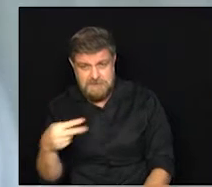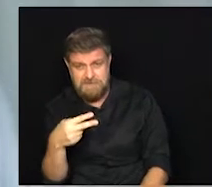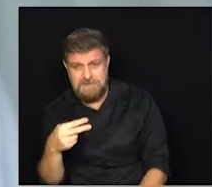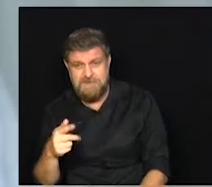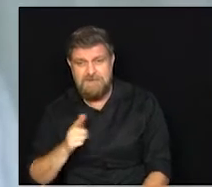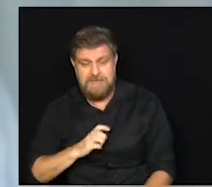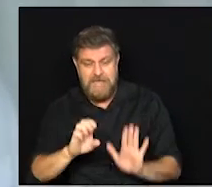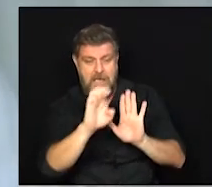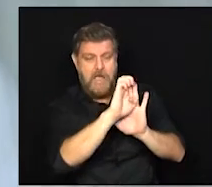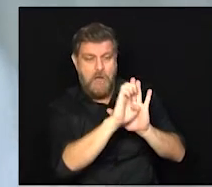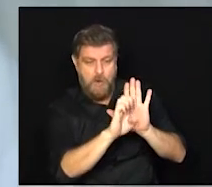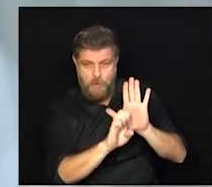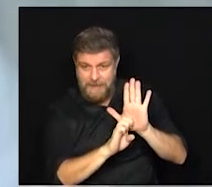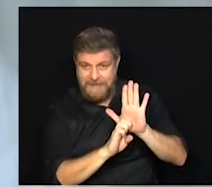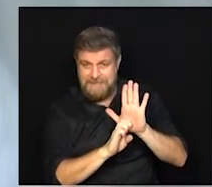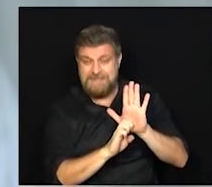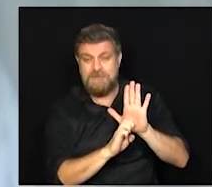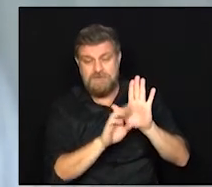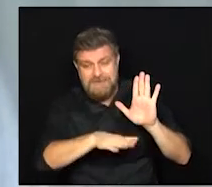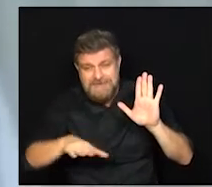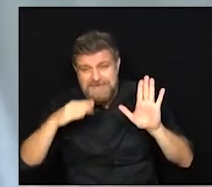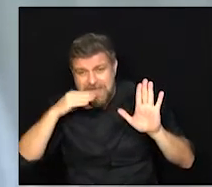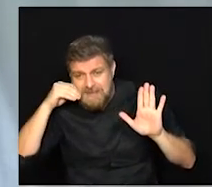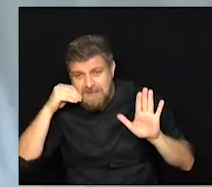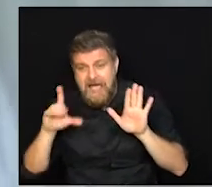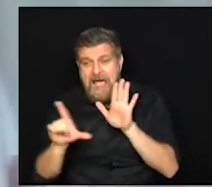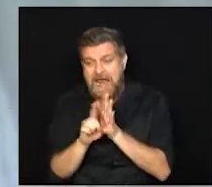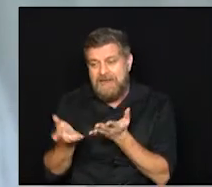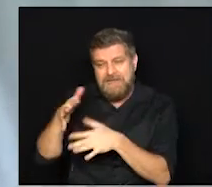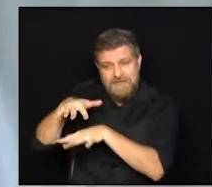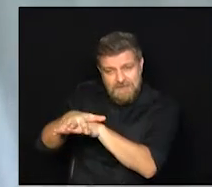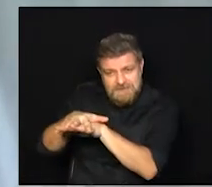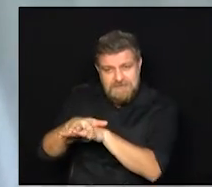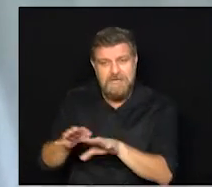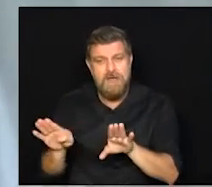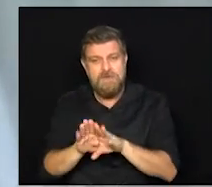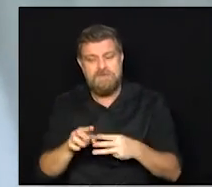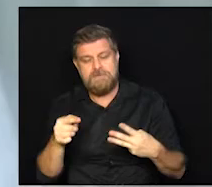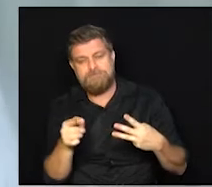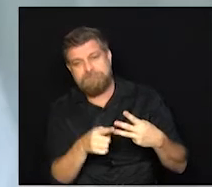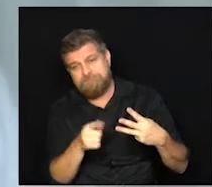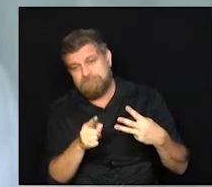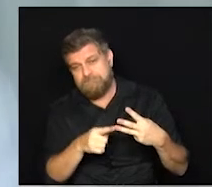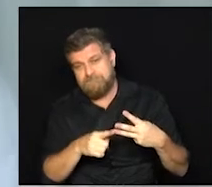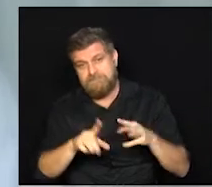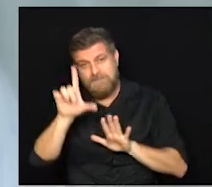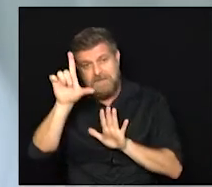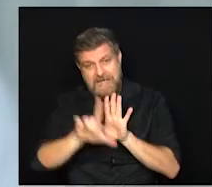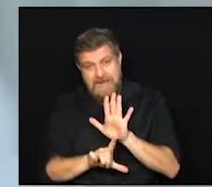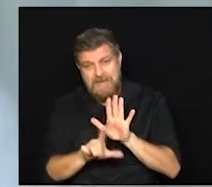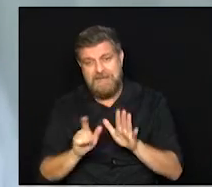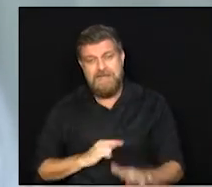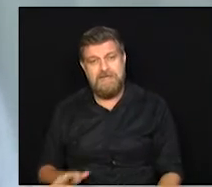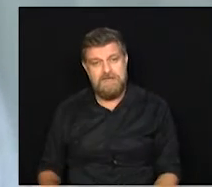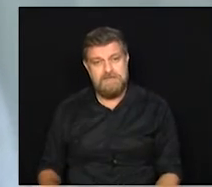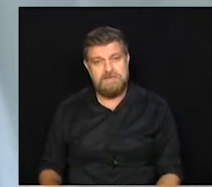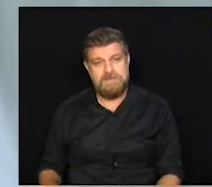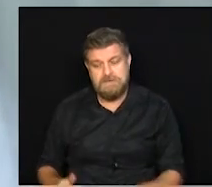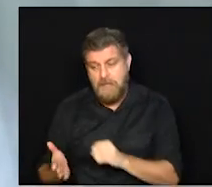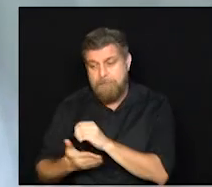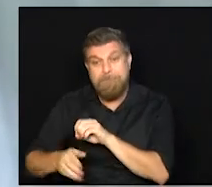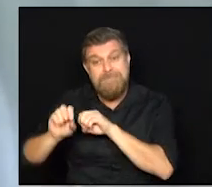que foi citado pela Débora, a lei de inclusão, a própria lei de diretrizes, né, de bases